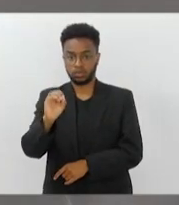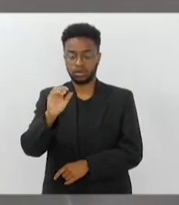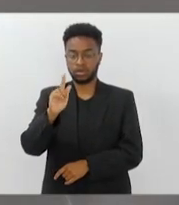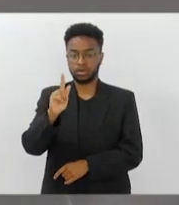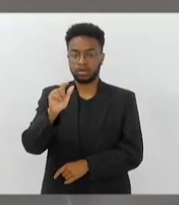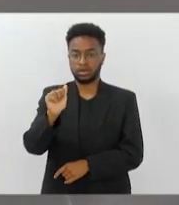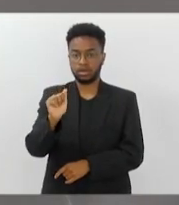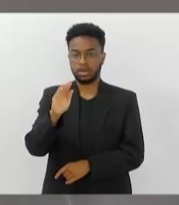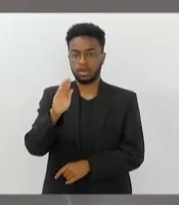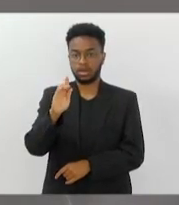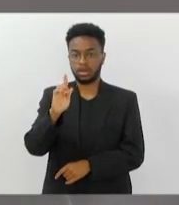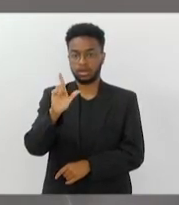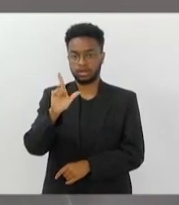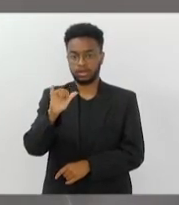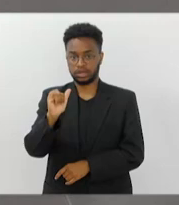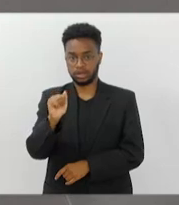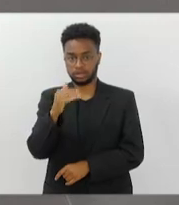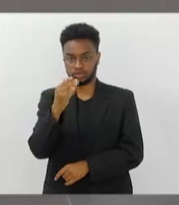Gagliasso,